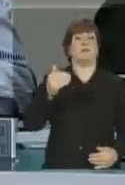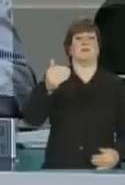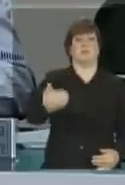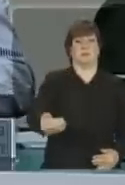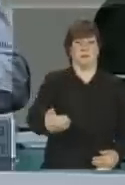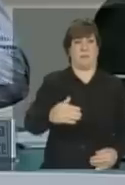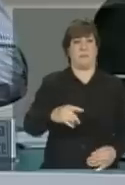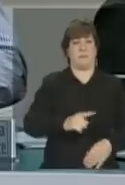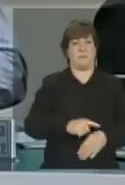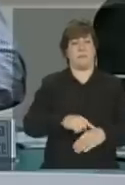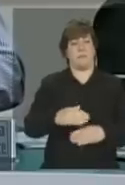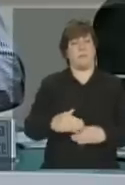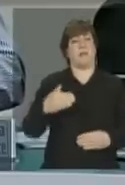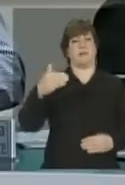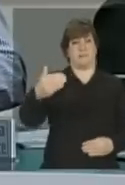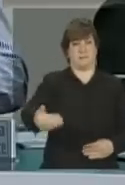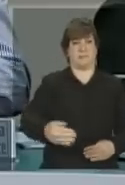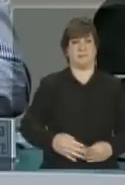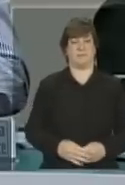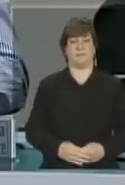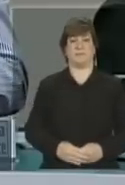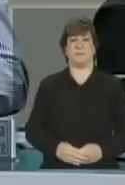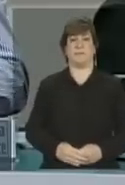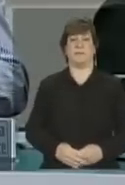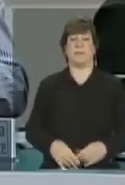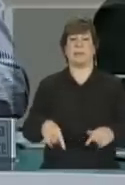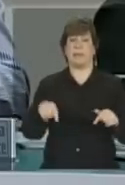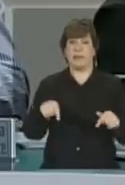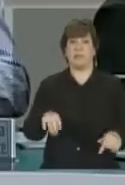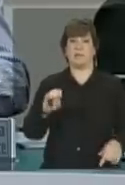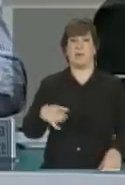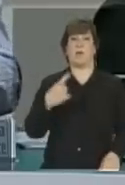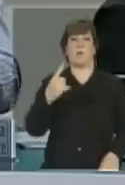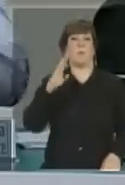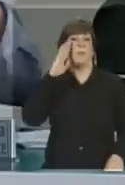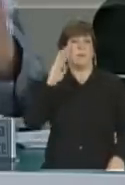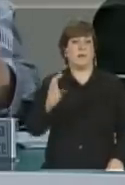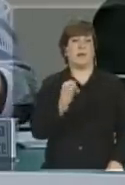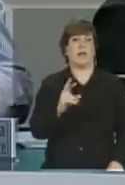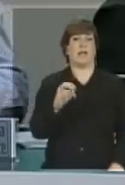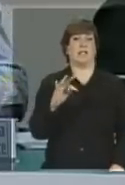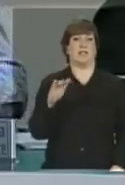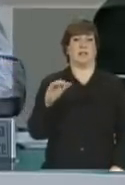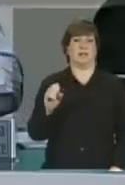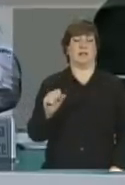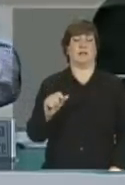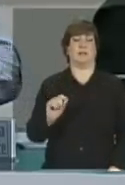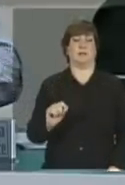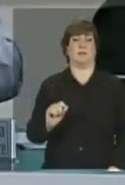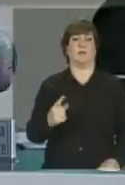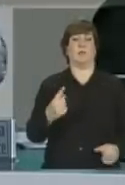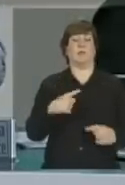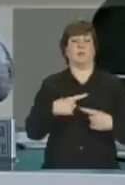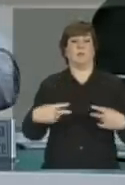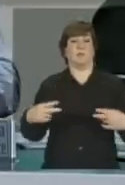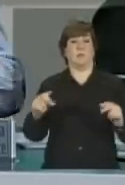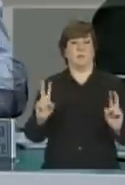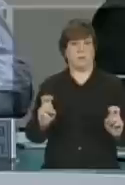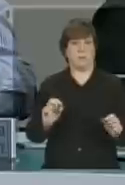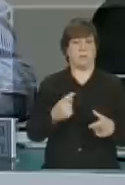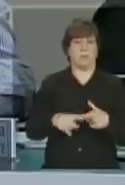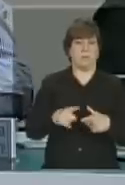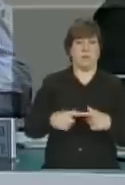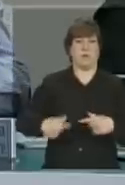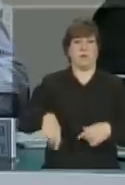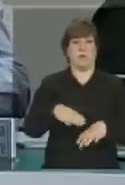traduzidos como os ganhos políticos mais à frente. Isso é uma das críticas, um dos gargalos que são colocados em relação a um